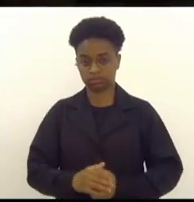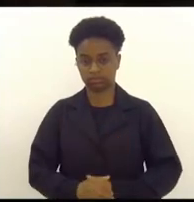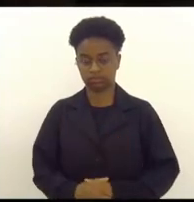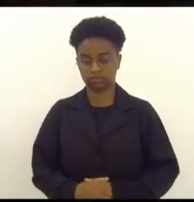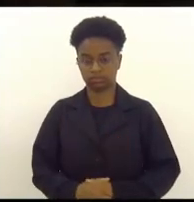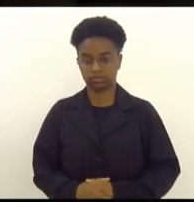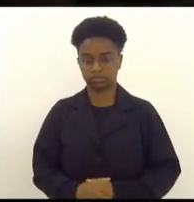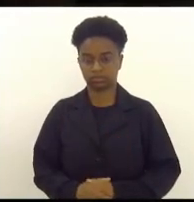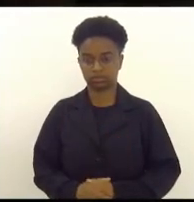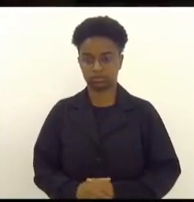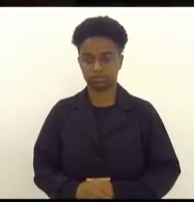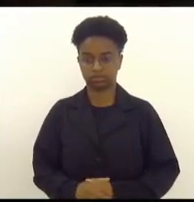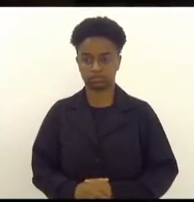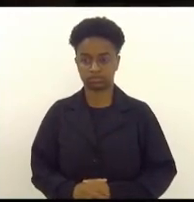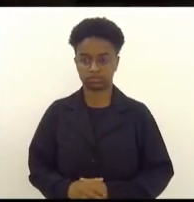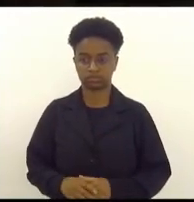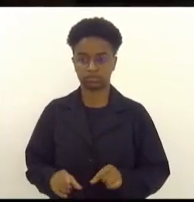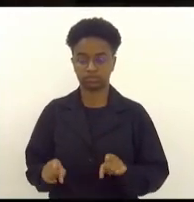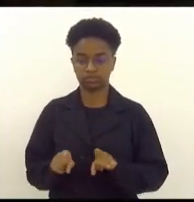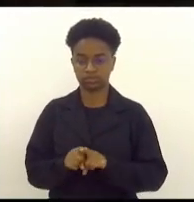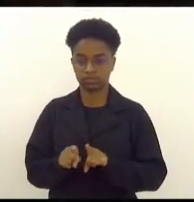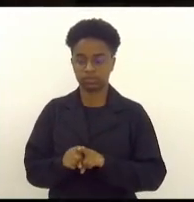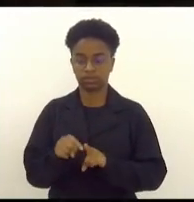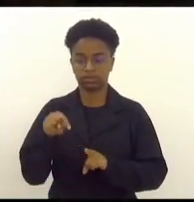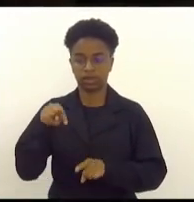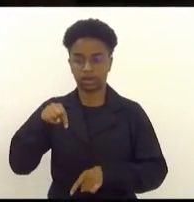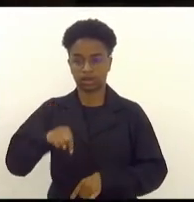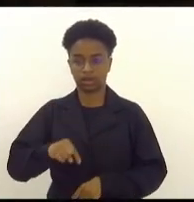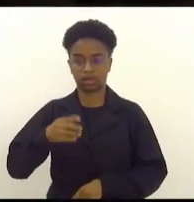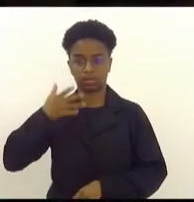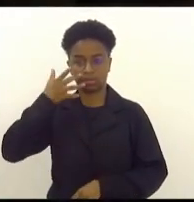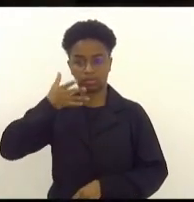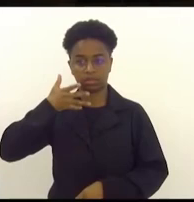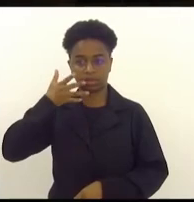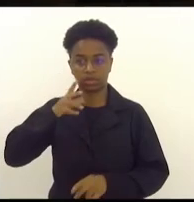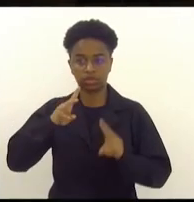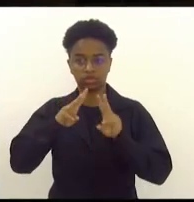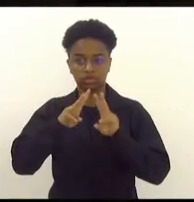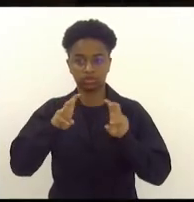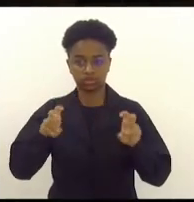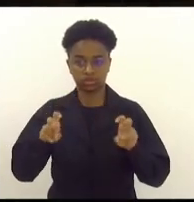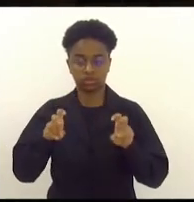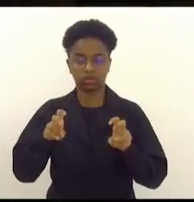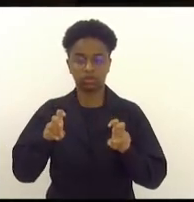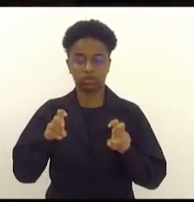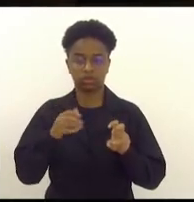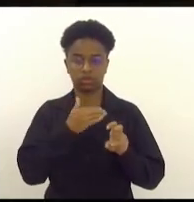também aqui discorrer sobre brutal assassinato